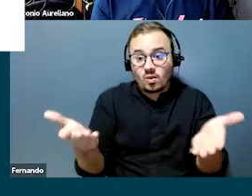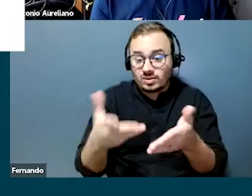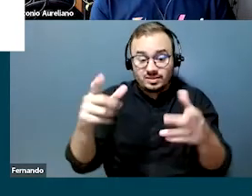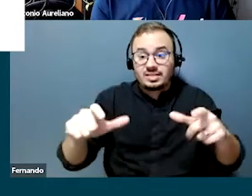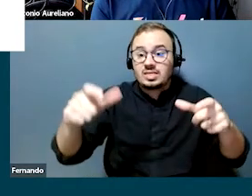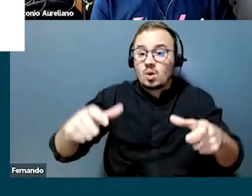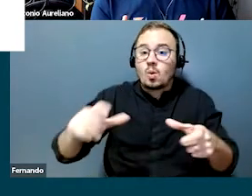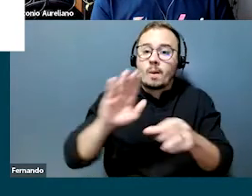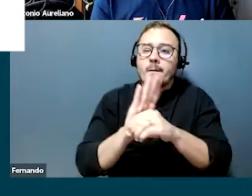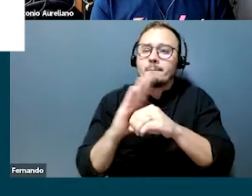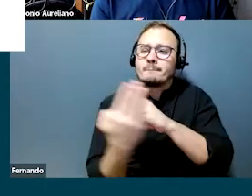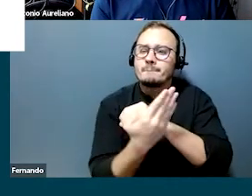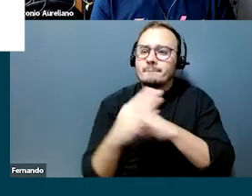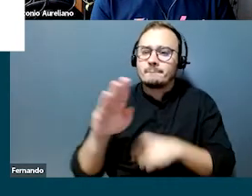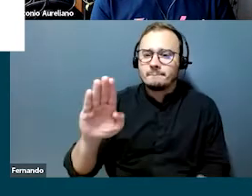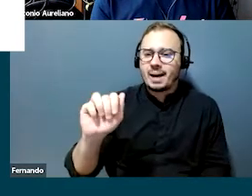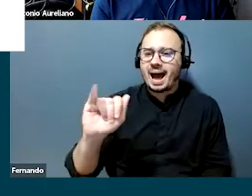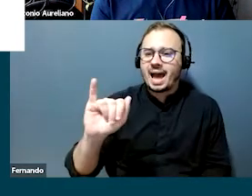seguida